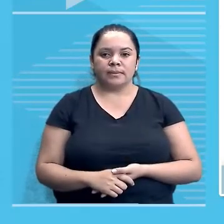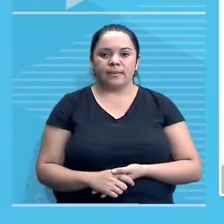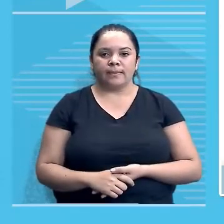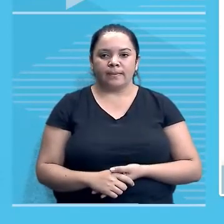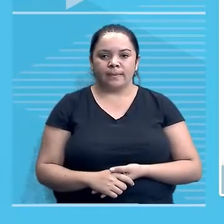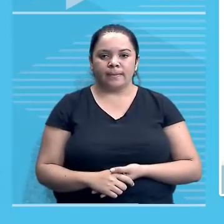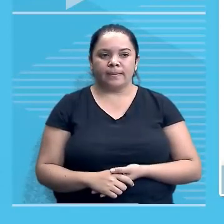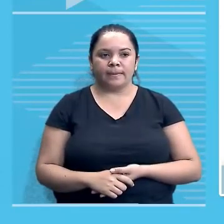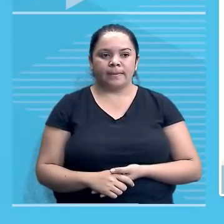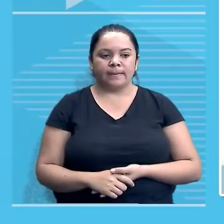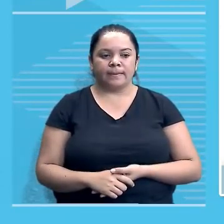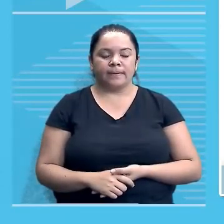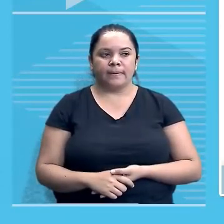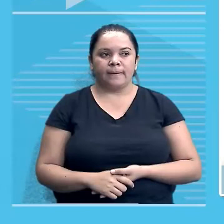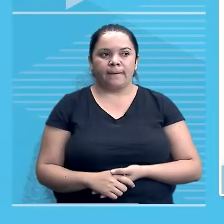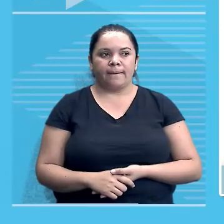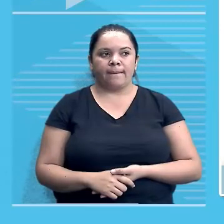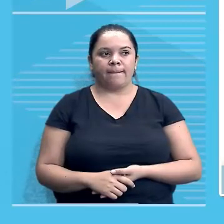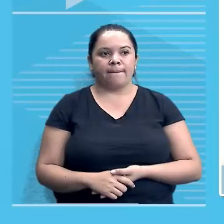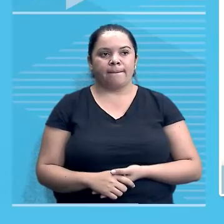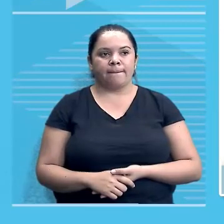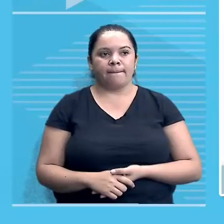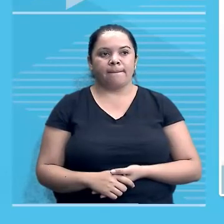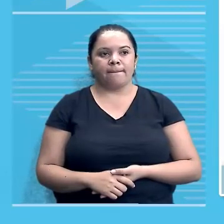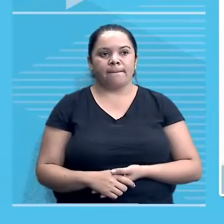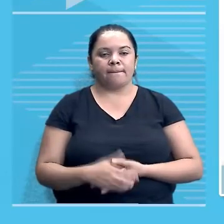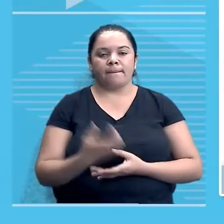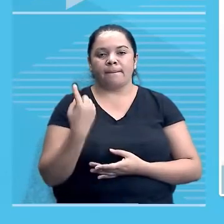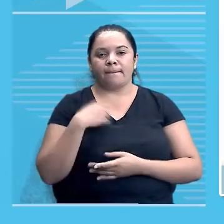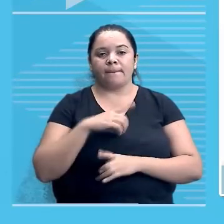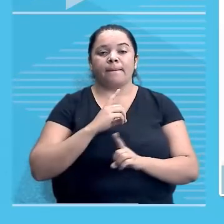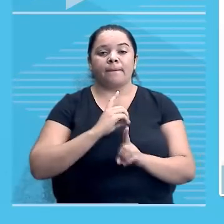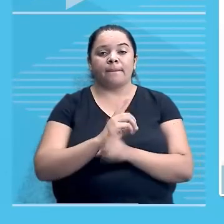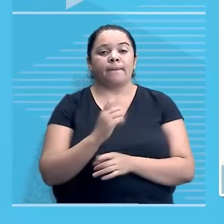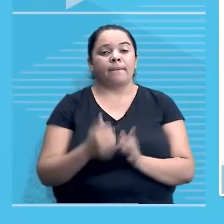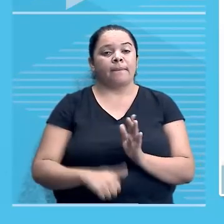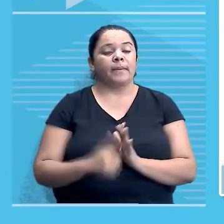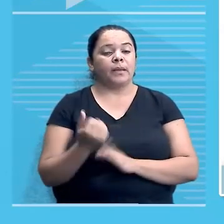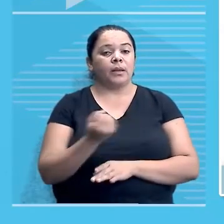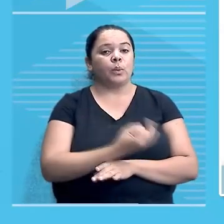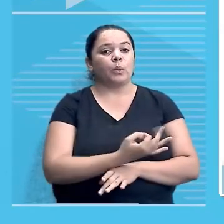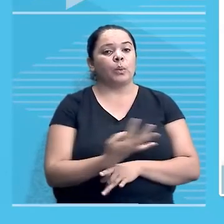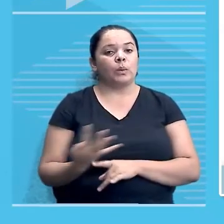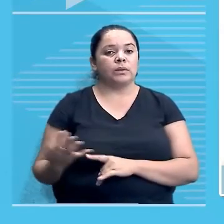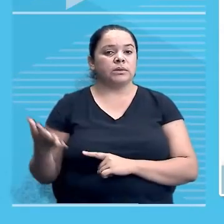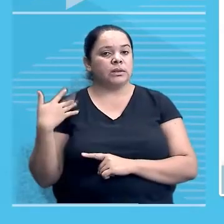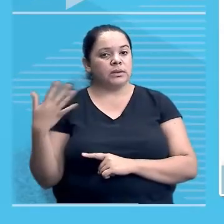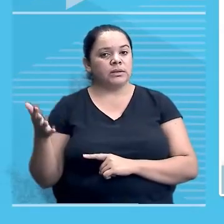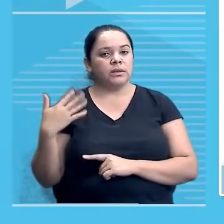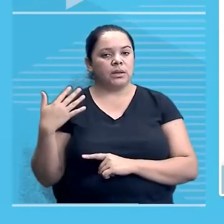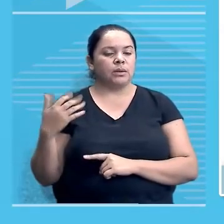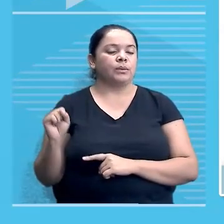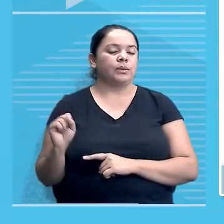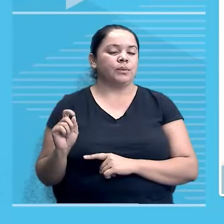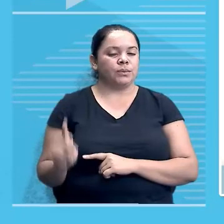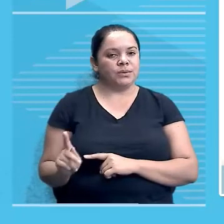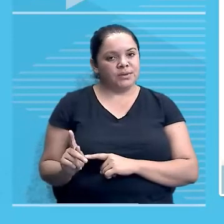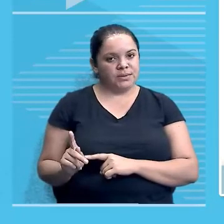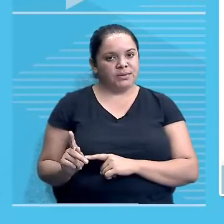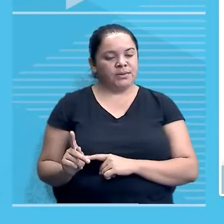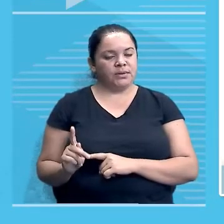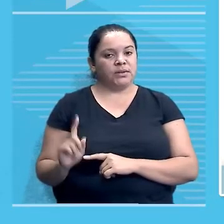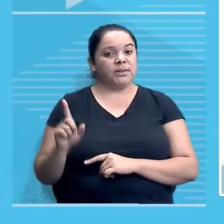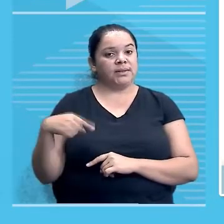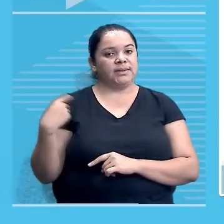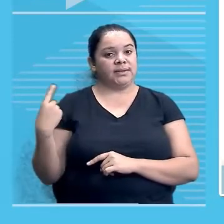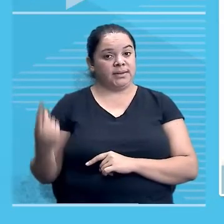resoluções que a gente fez, que a gente descobriu primeiro a quantidade de calor, confere, e